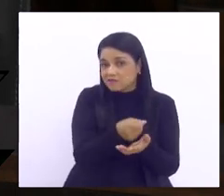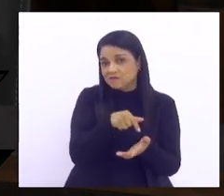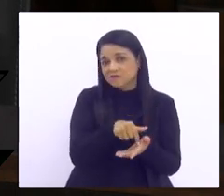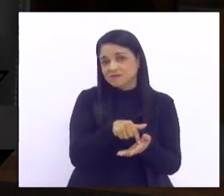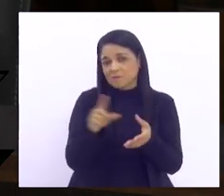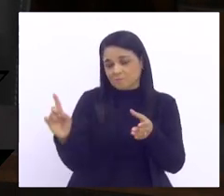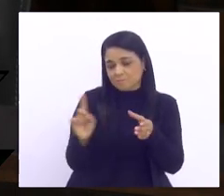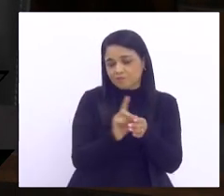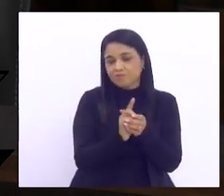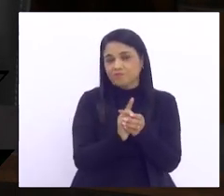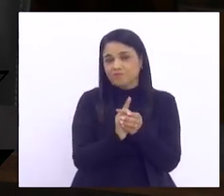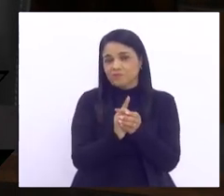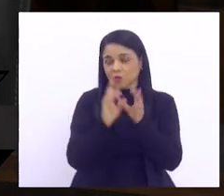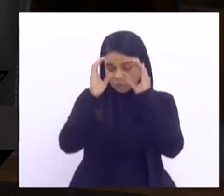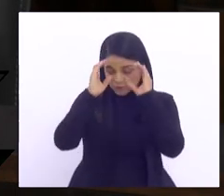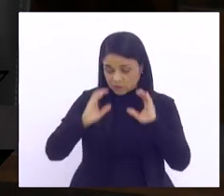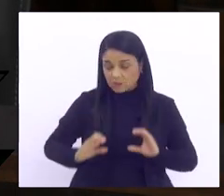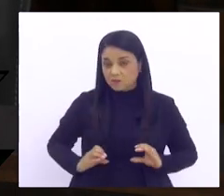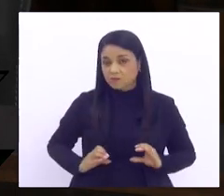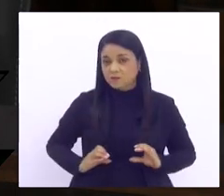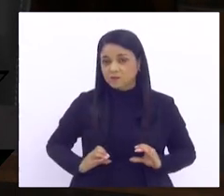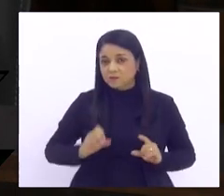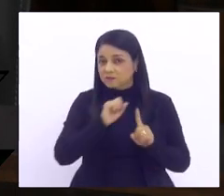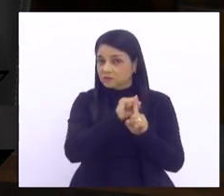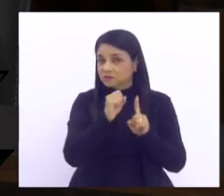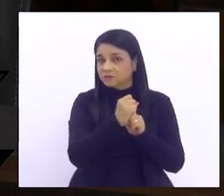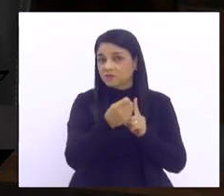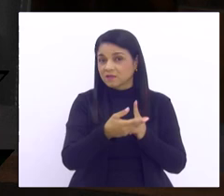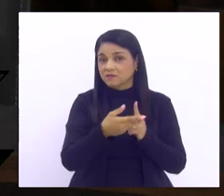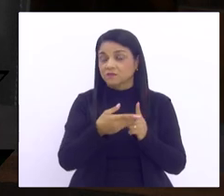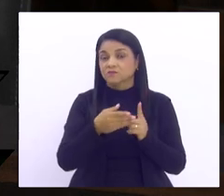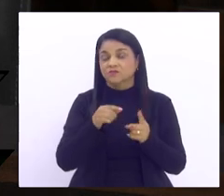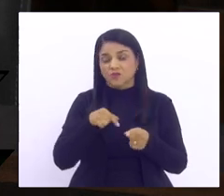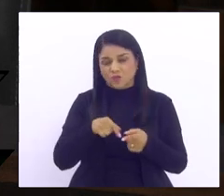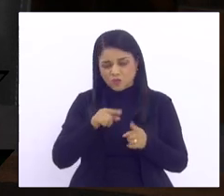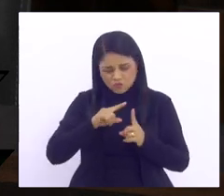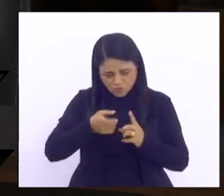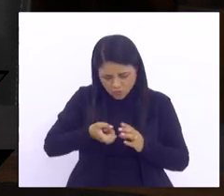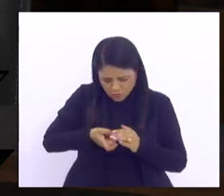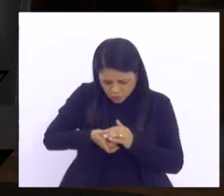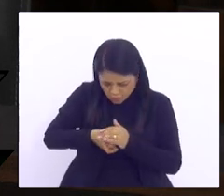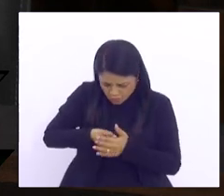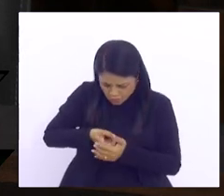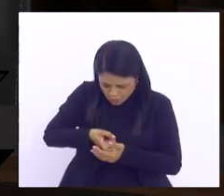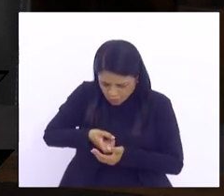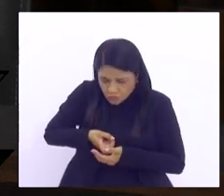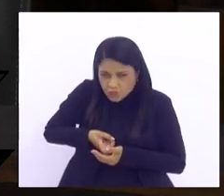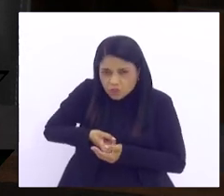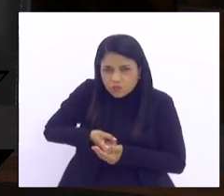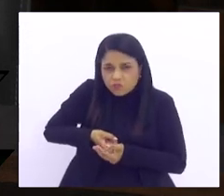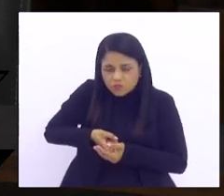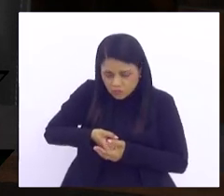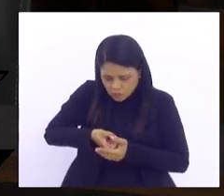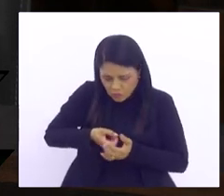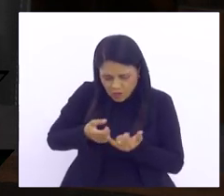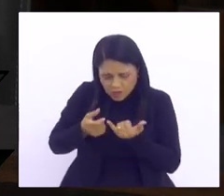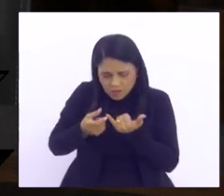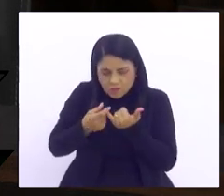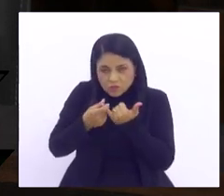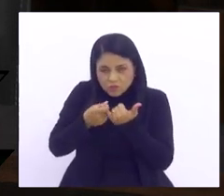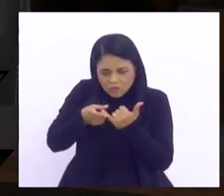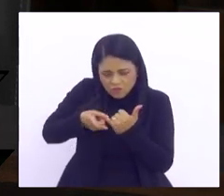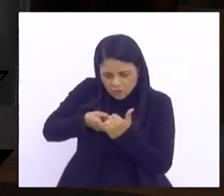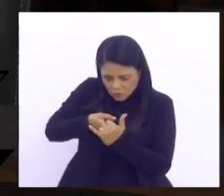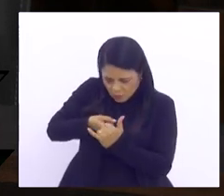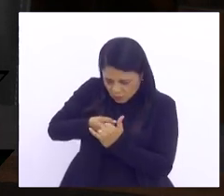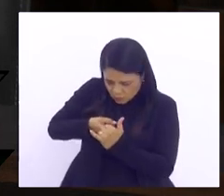como cidadão. E, de início, o nascituro, aquele que ainda vai nascer, ele já não passa